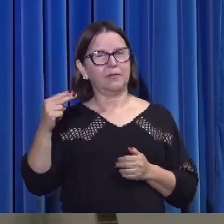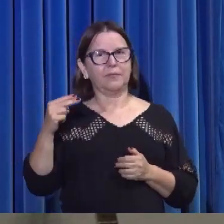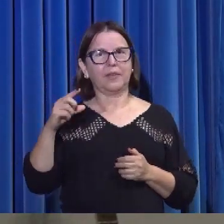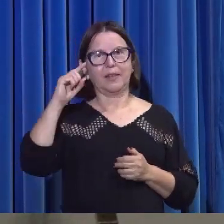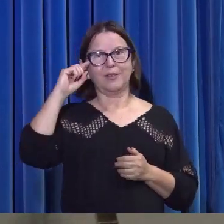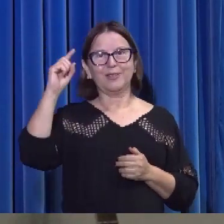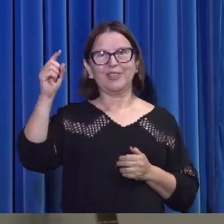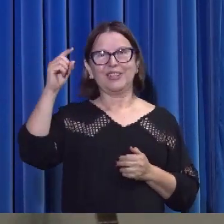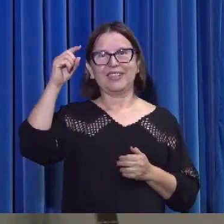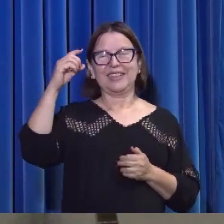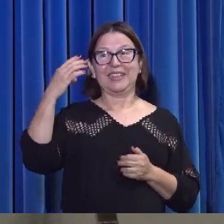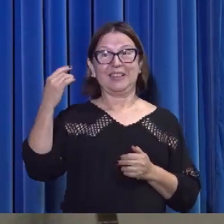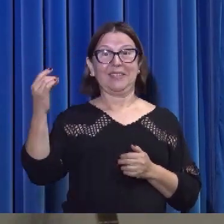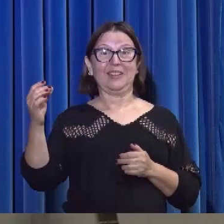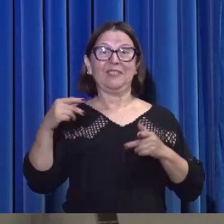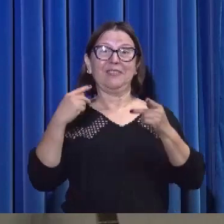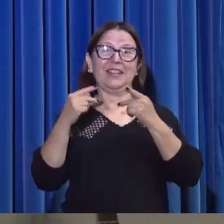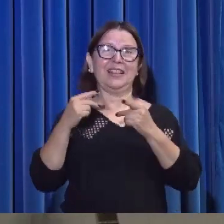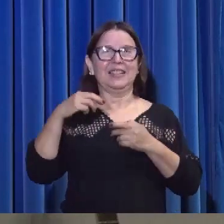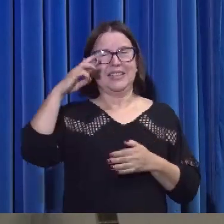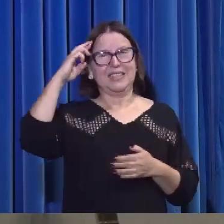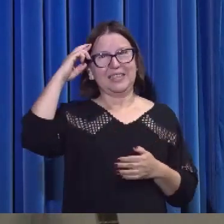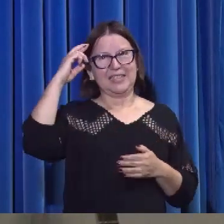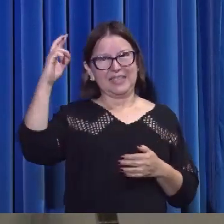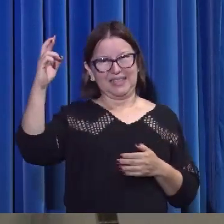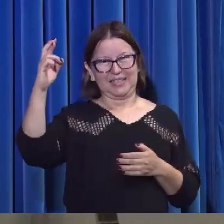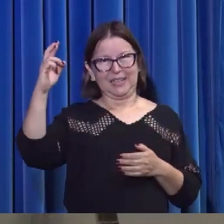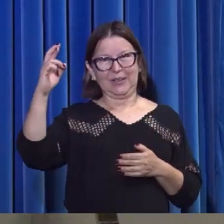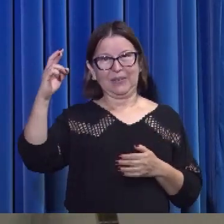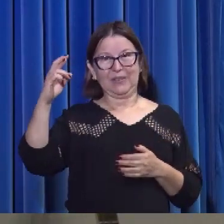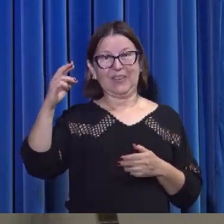dizer, Senhor, essa viagem vai ser tão boa, o Senhor me deu aí